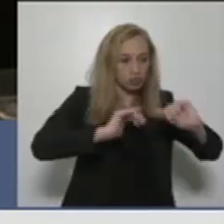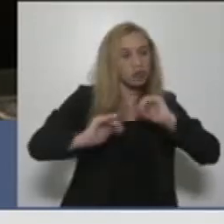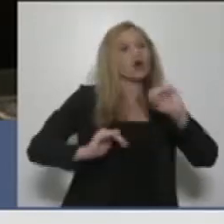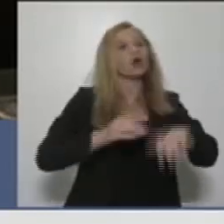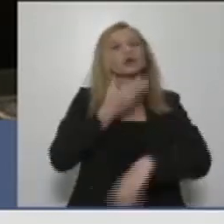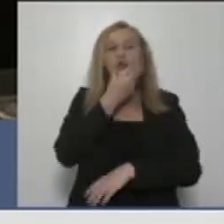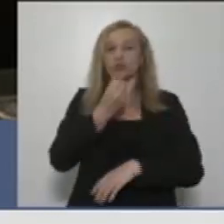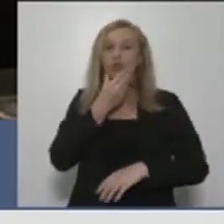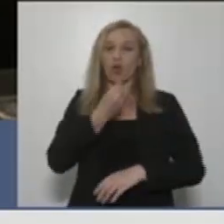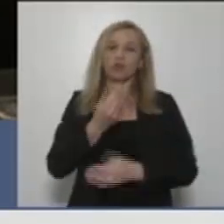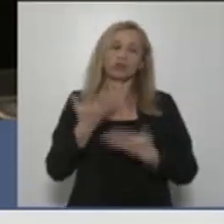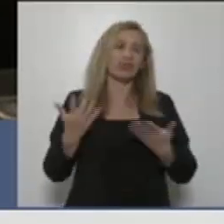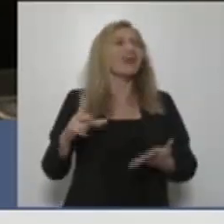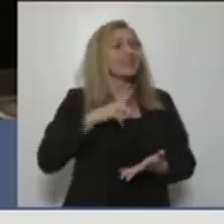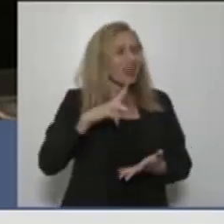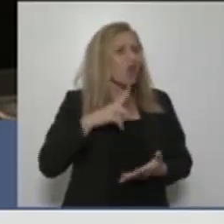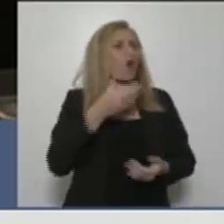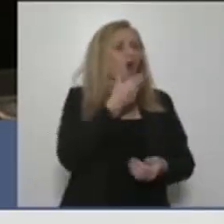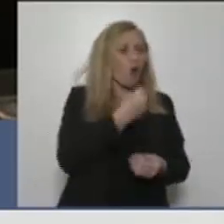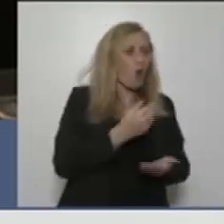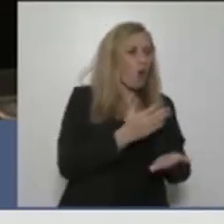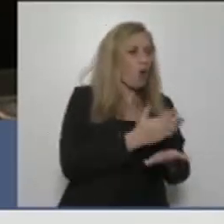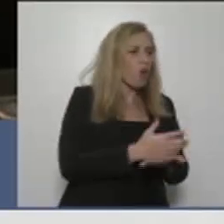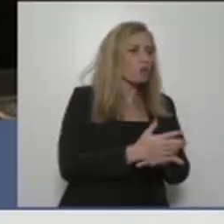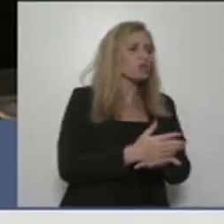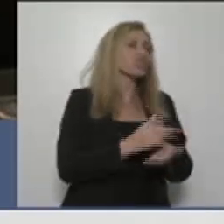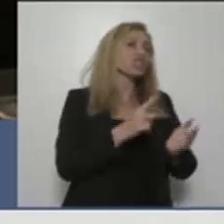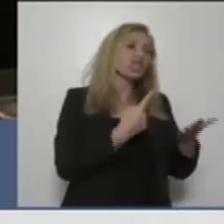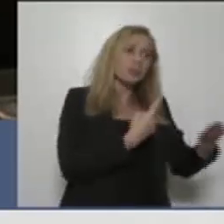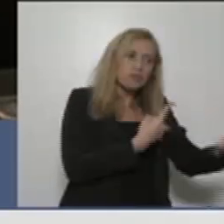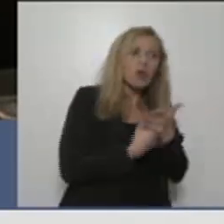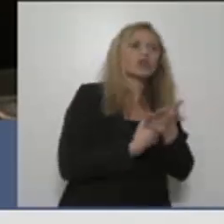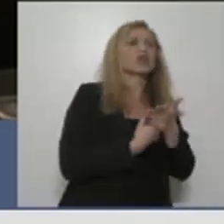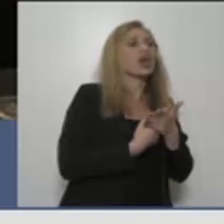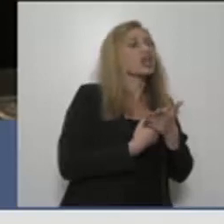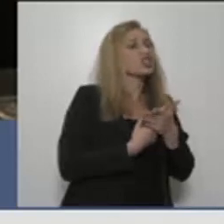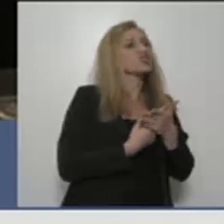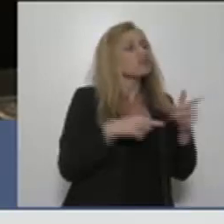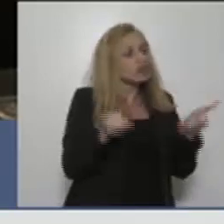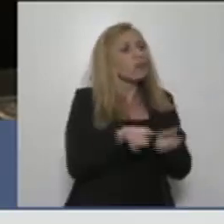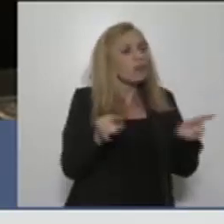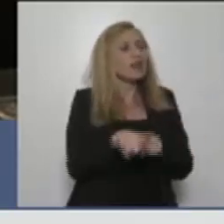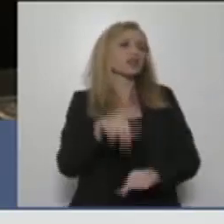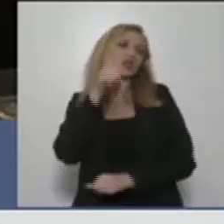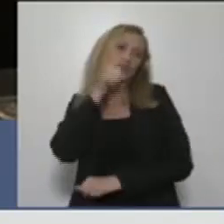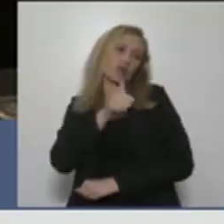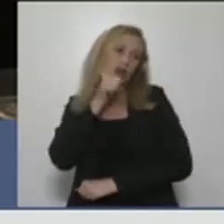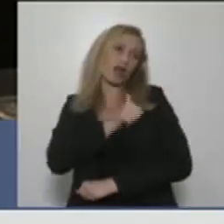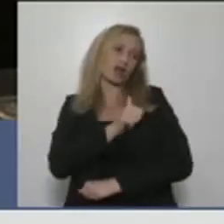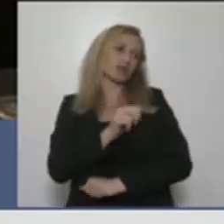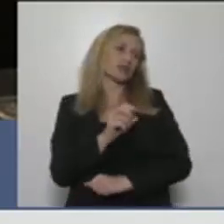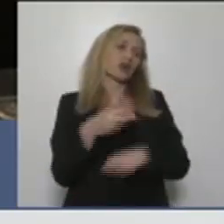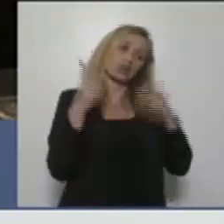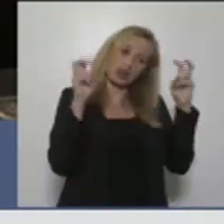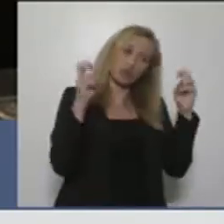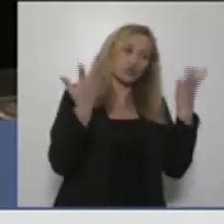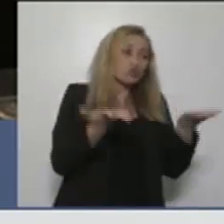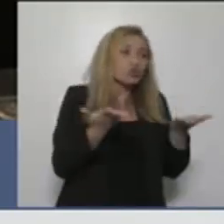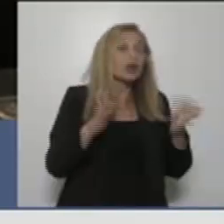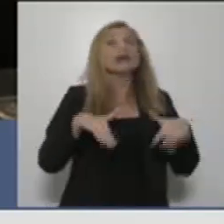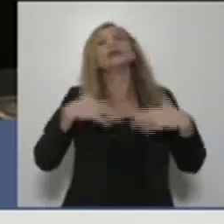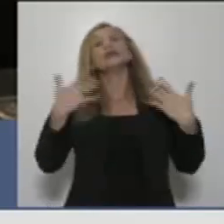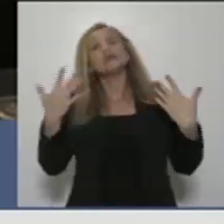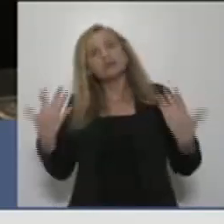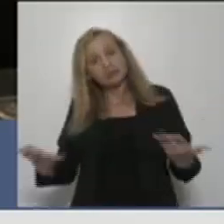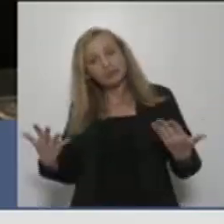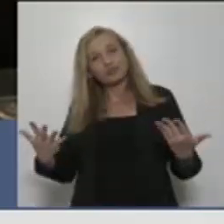pelo contrário, tem muitos homens que também defendem, né, as mulheres em relação a isso. No